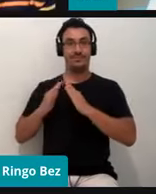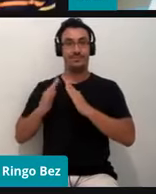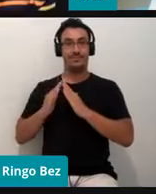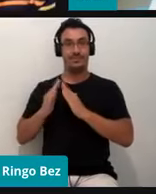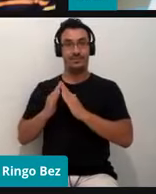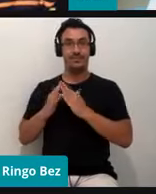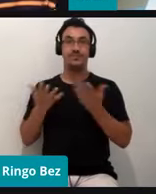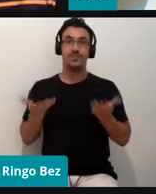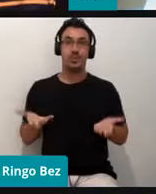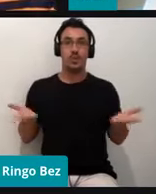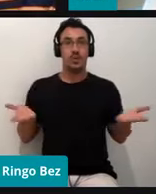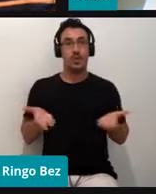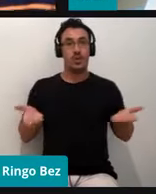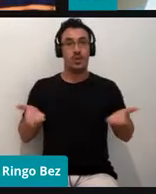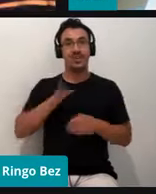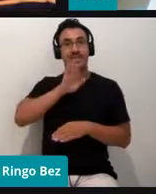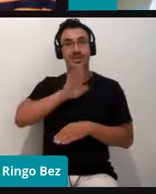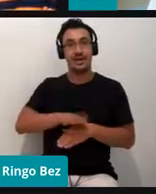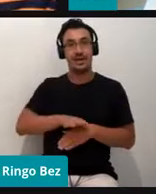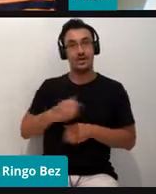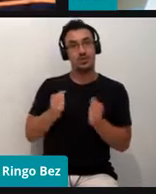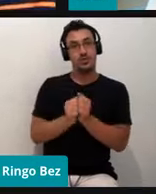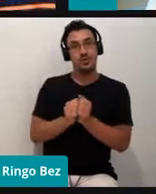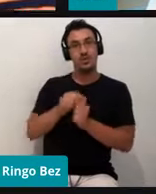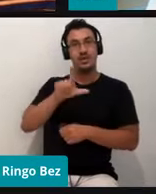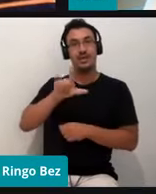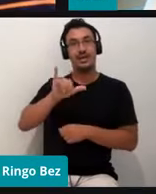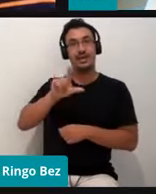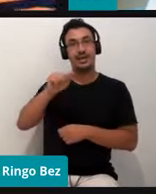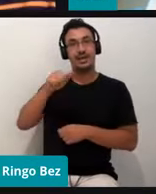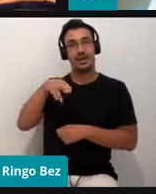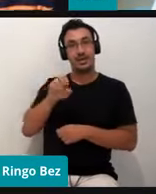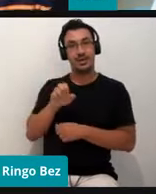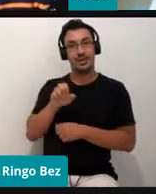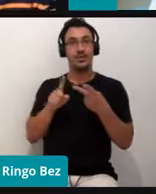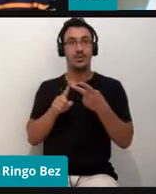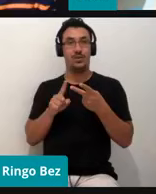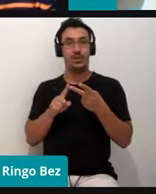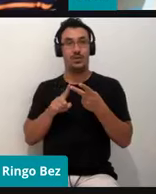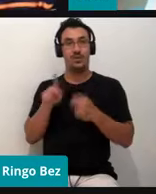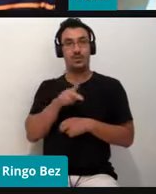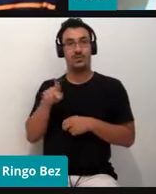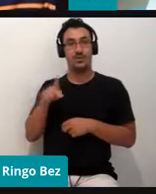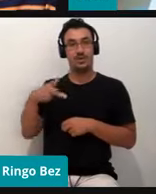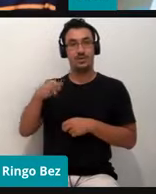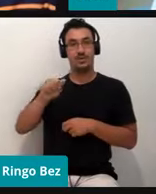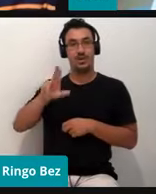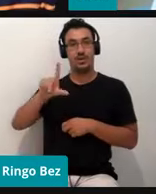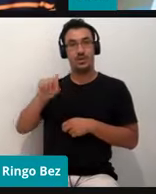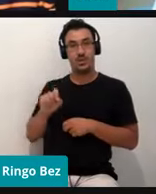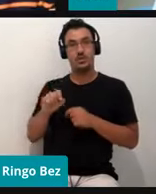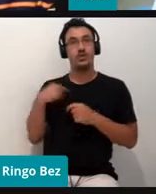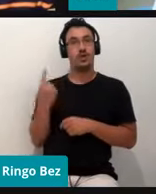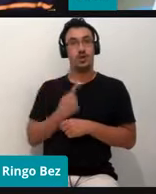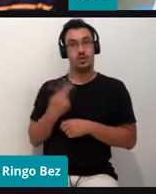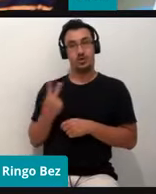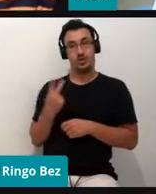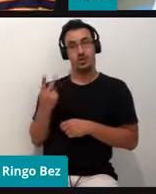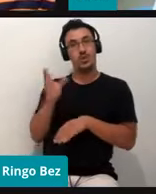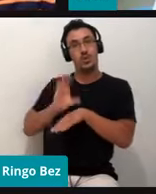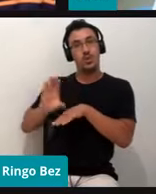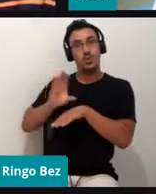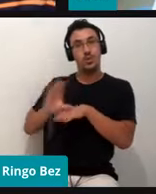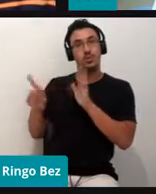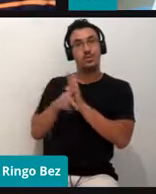tarde de hoje, eu, Liliane Tiepolo, e o professor Paulo Marques, ambos professores do curso de Ciências Ambientais da Universidade